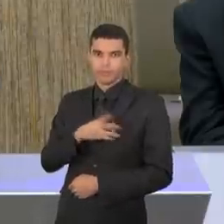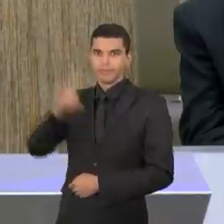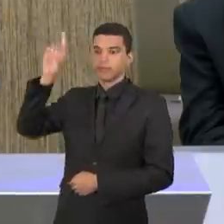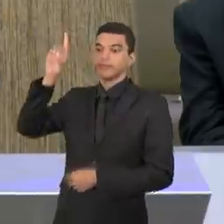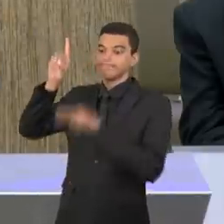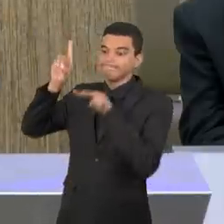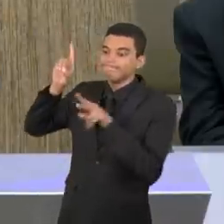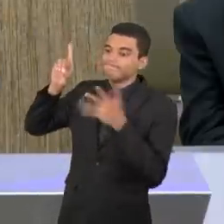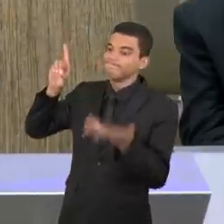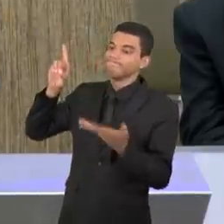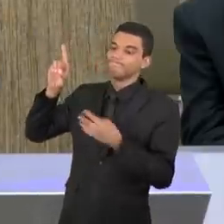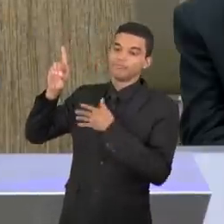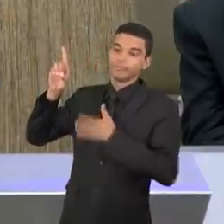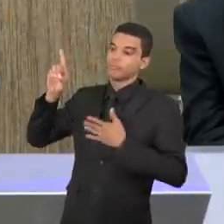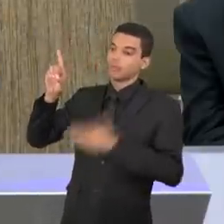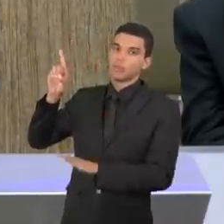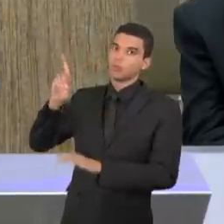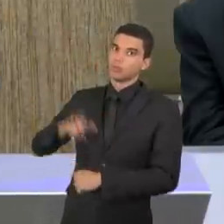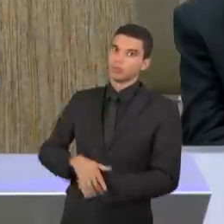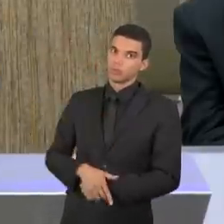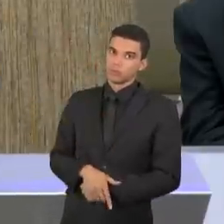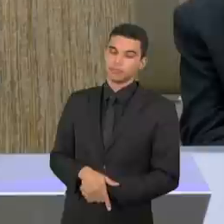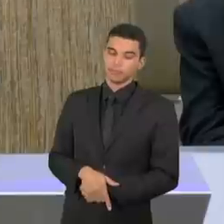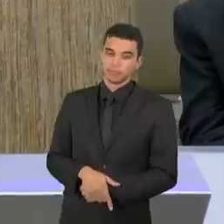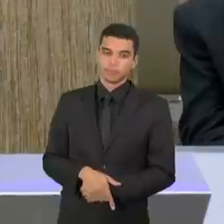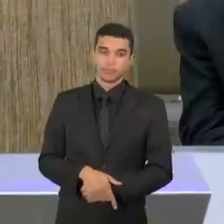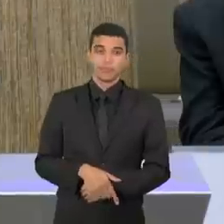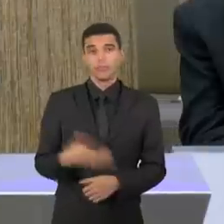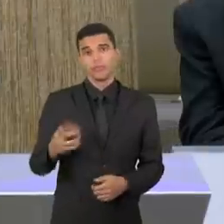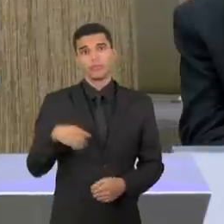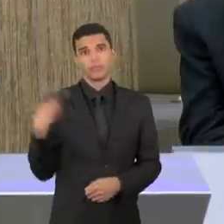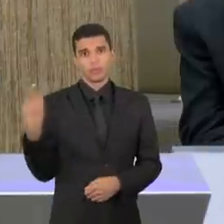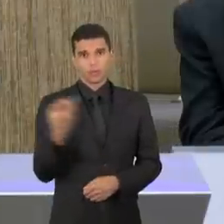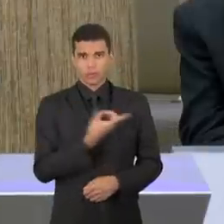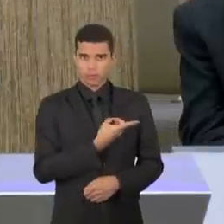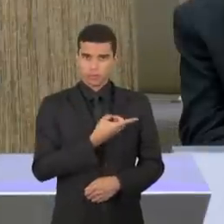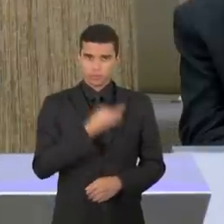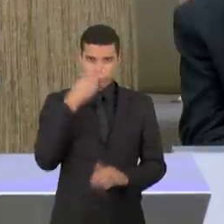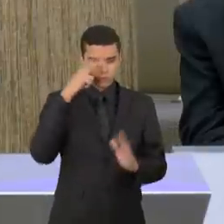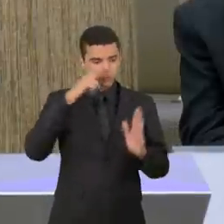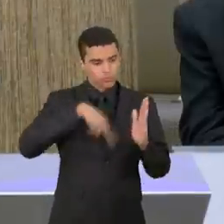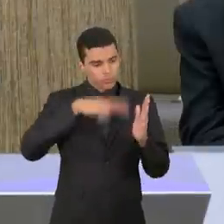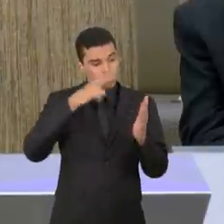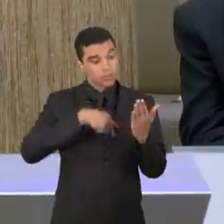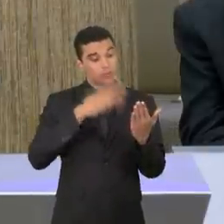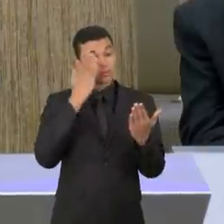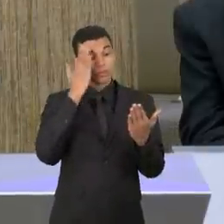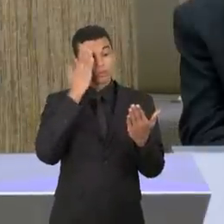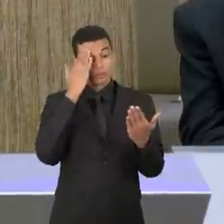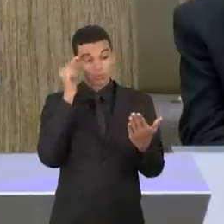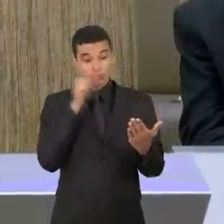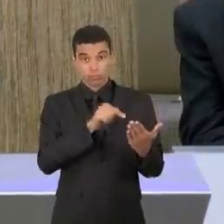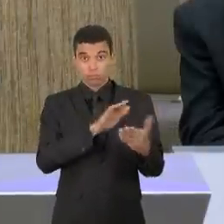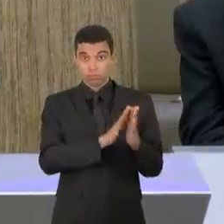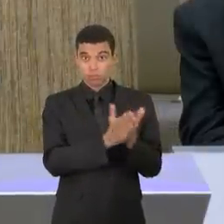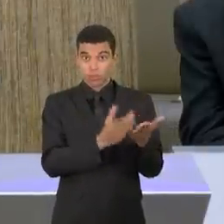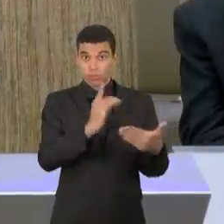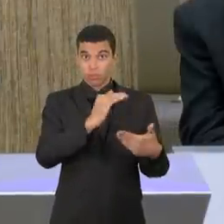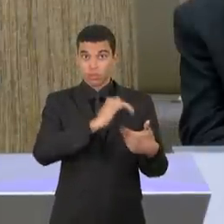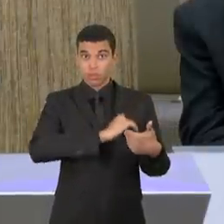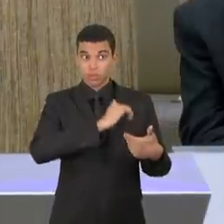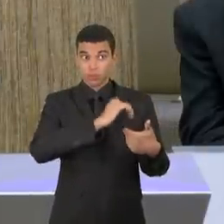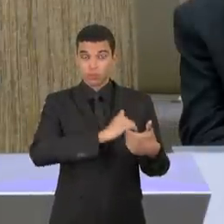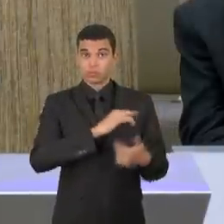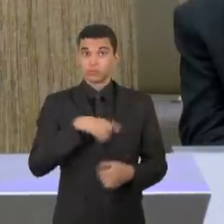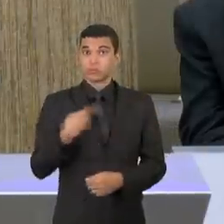lê isso, os irmãos já entendem que é um sentimento exortativo que o profeta